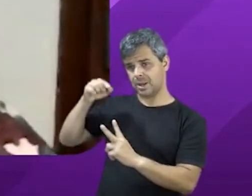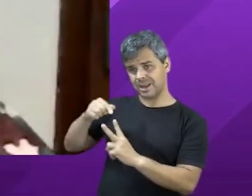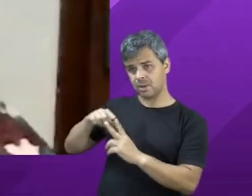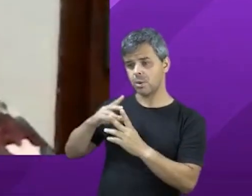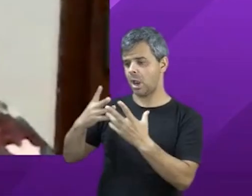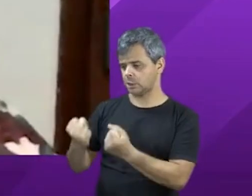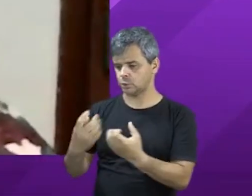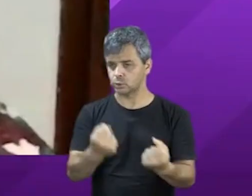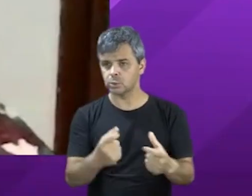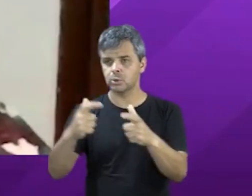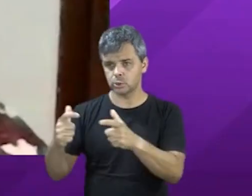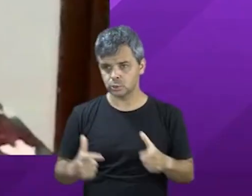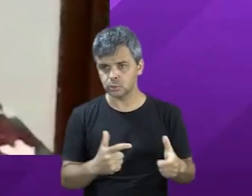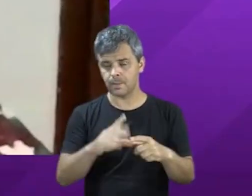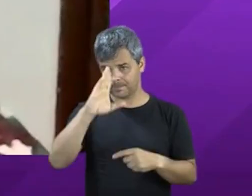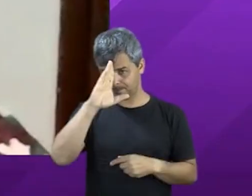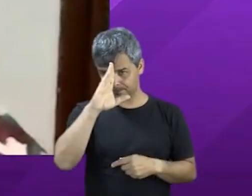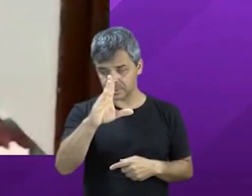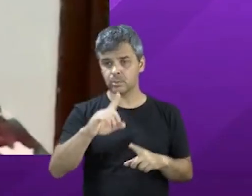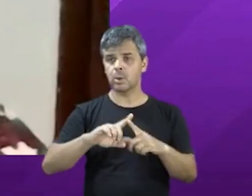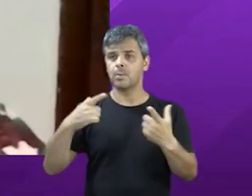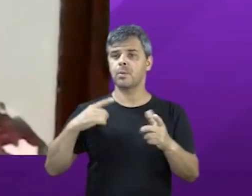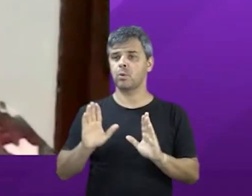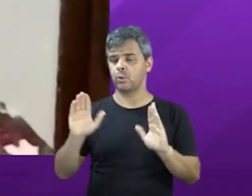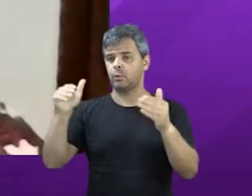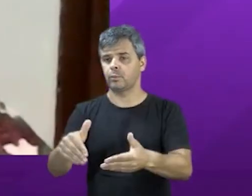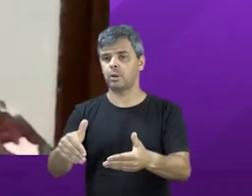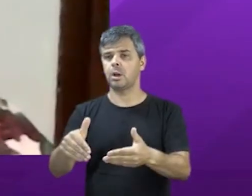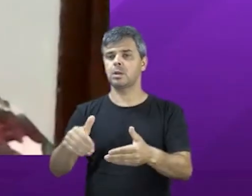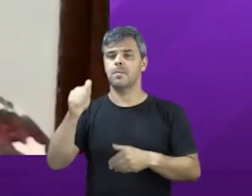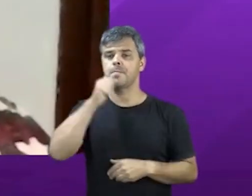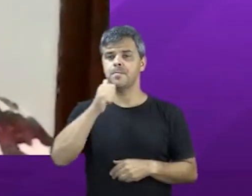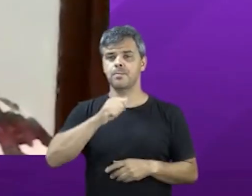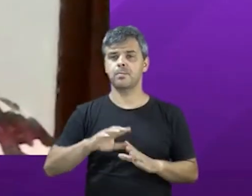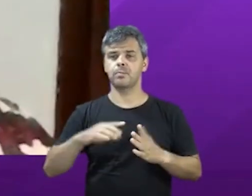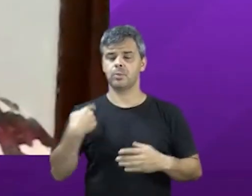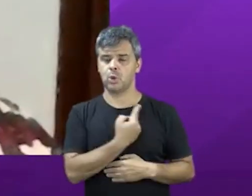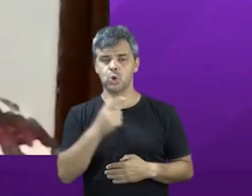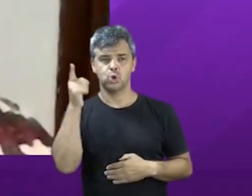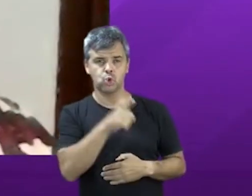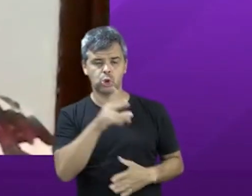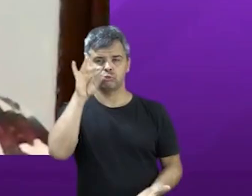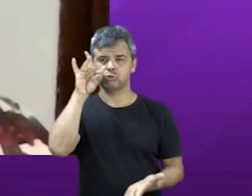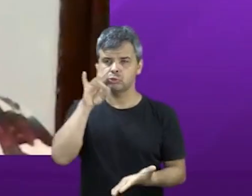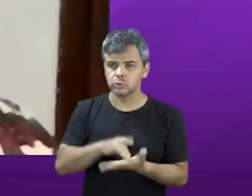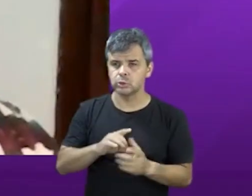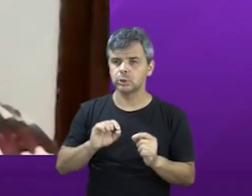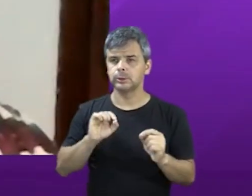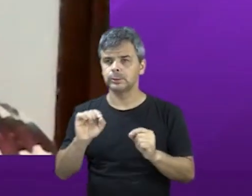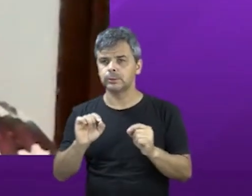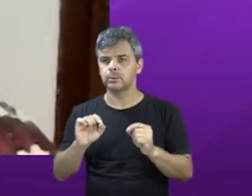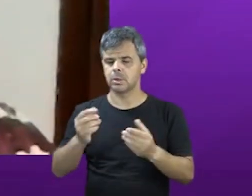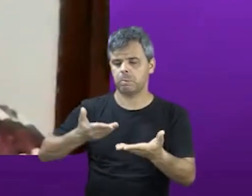ocupando mais esses espaços, principalmente os espaços voltados para as mulheres. Então, a gente consegue, de forma